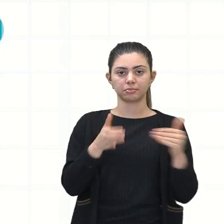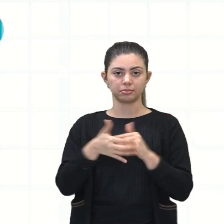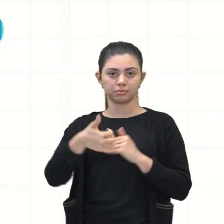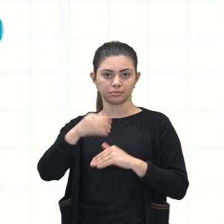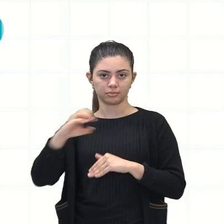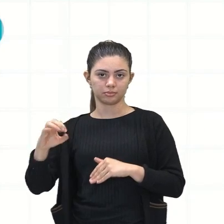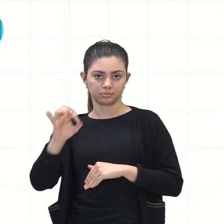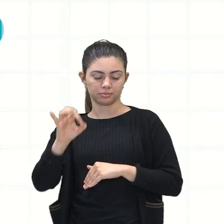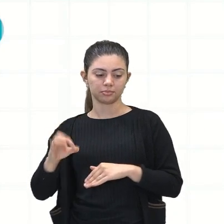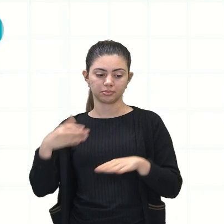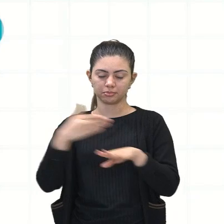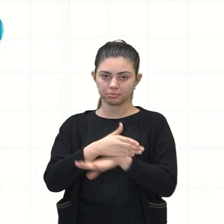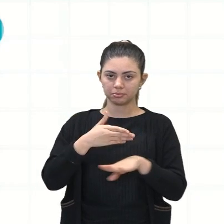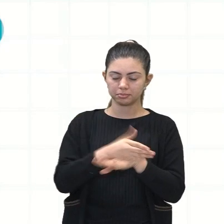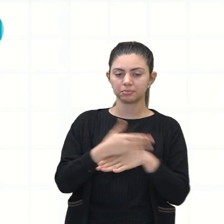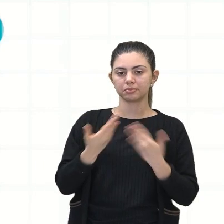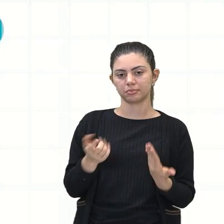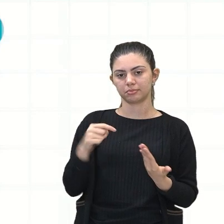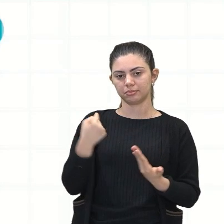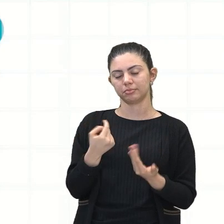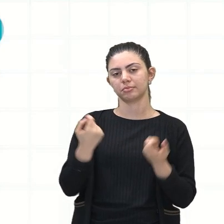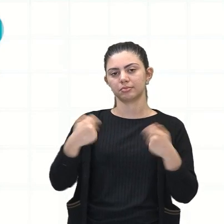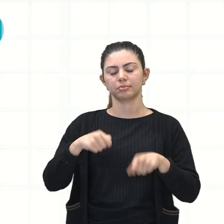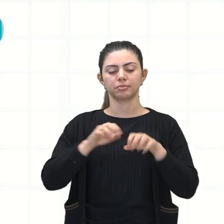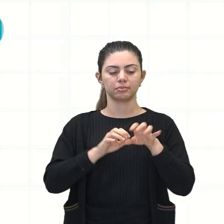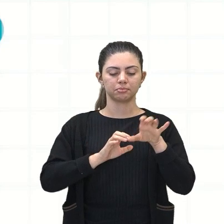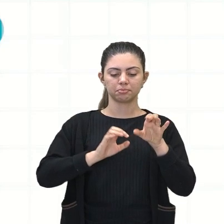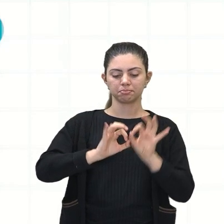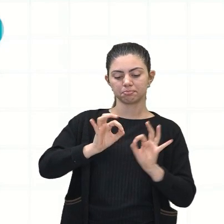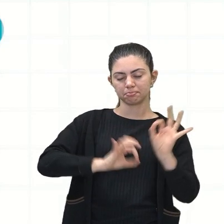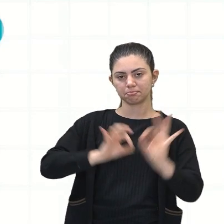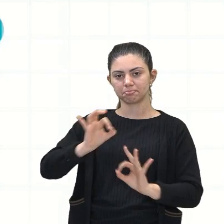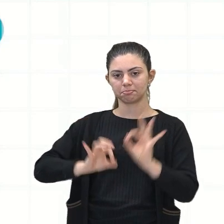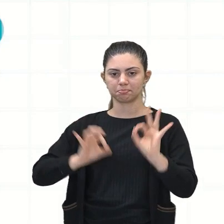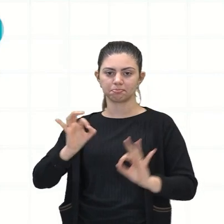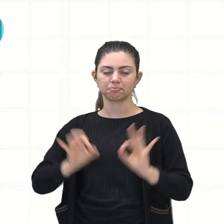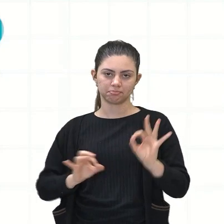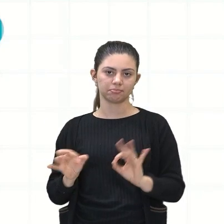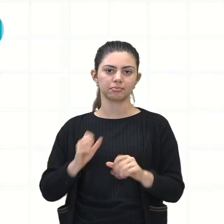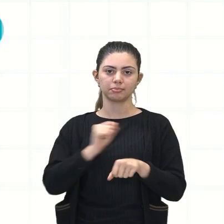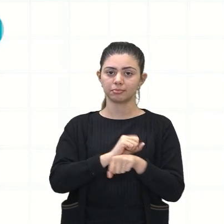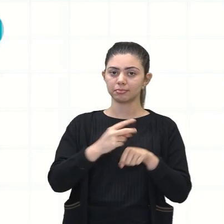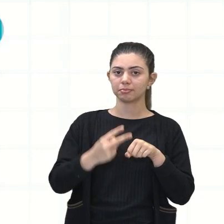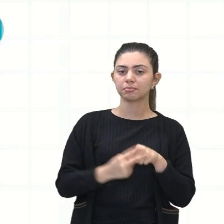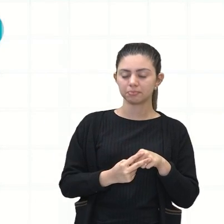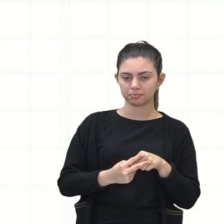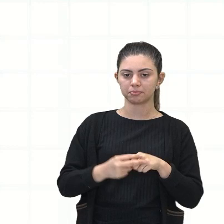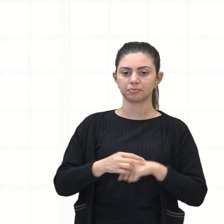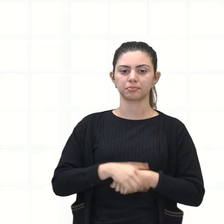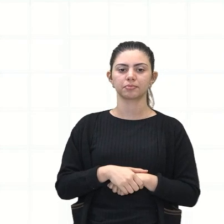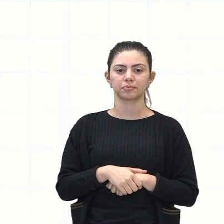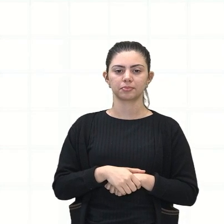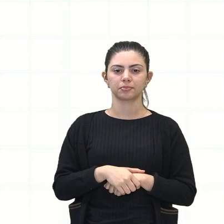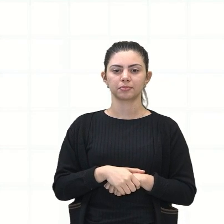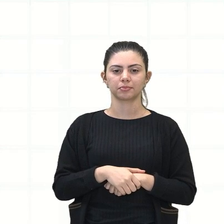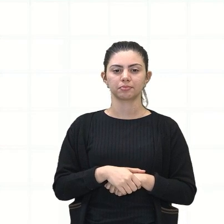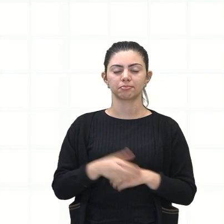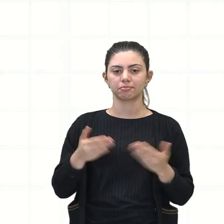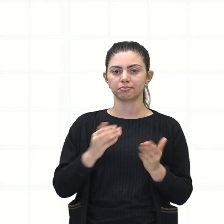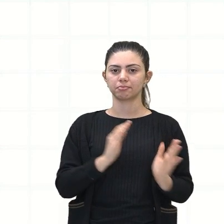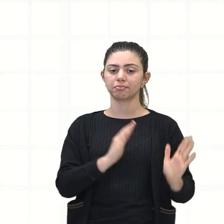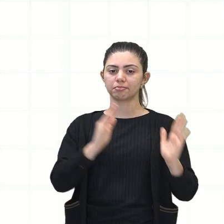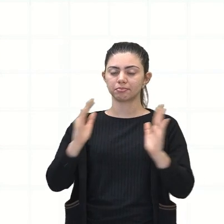a gente consegue dividir, né, e organizar os advérbios de frequência assim. Vamos para o próximo